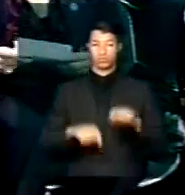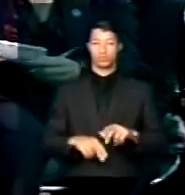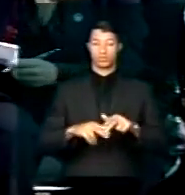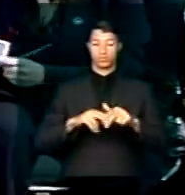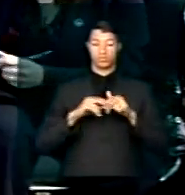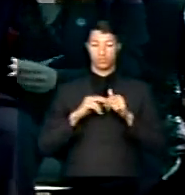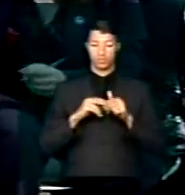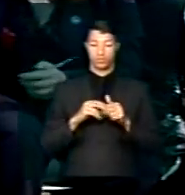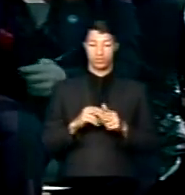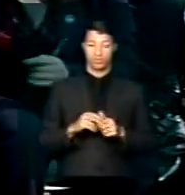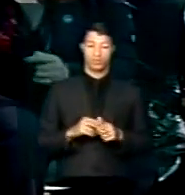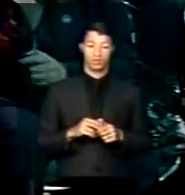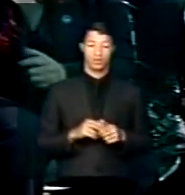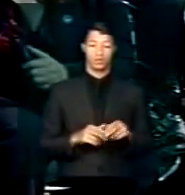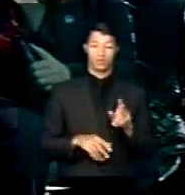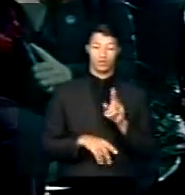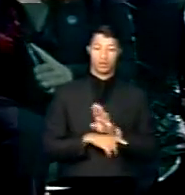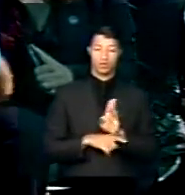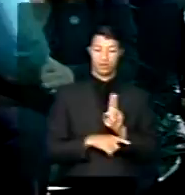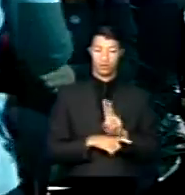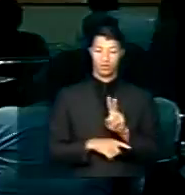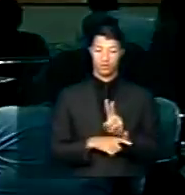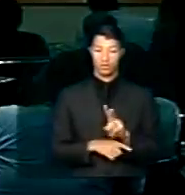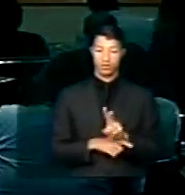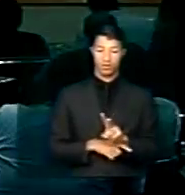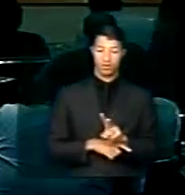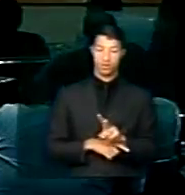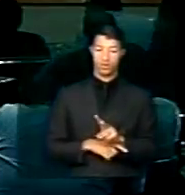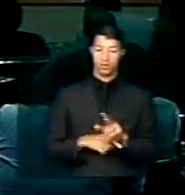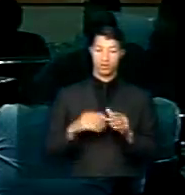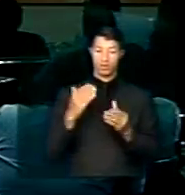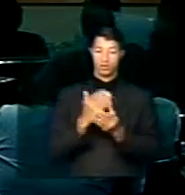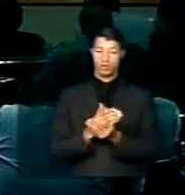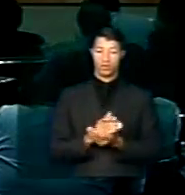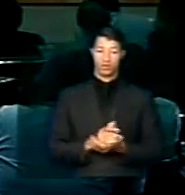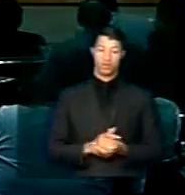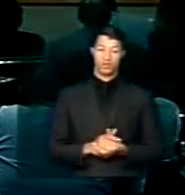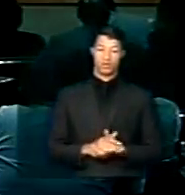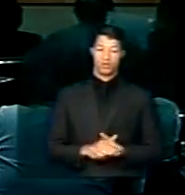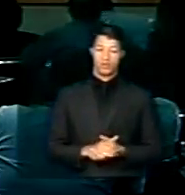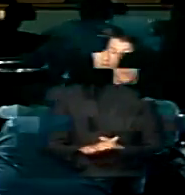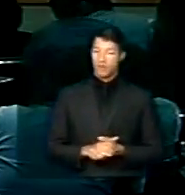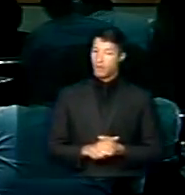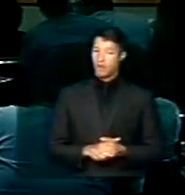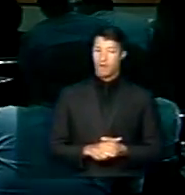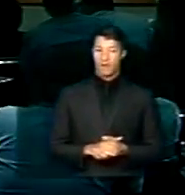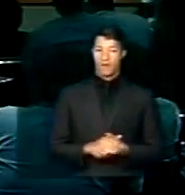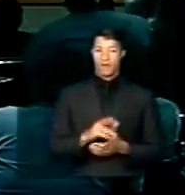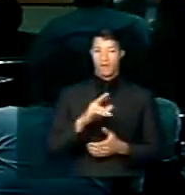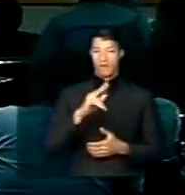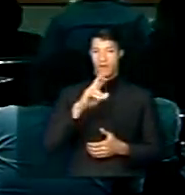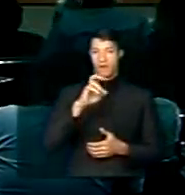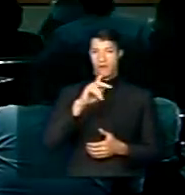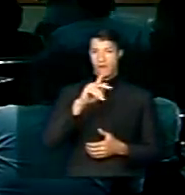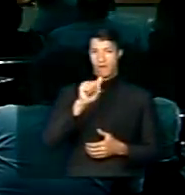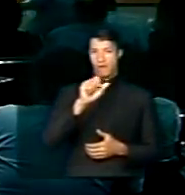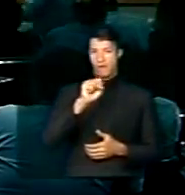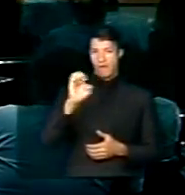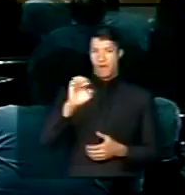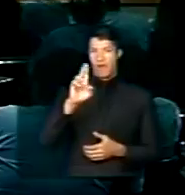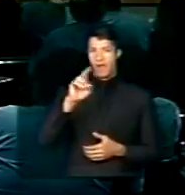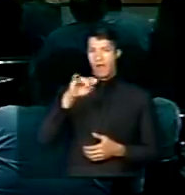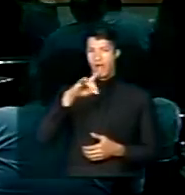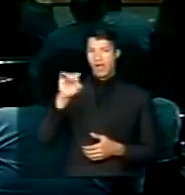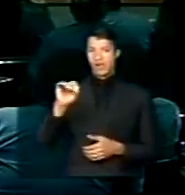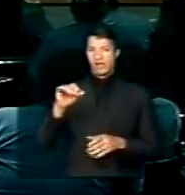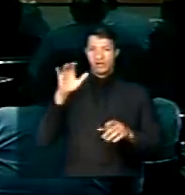por cuidar deste processo. Repasses da União,